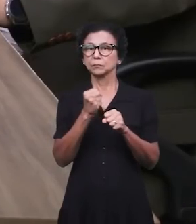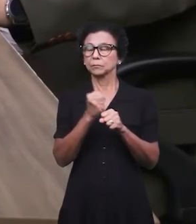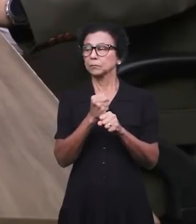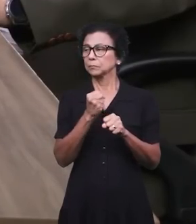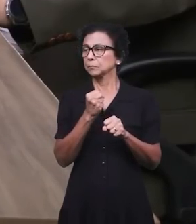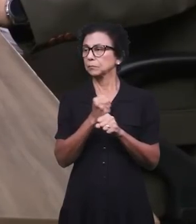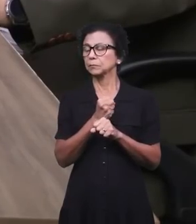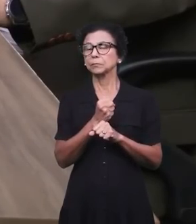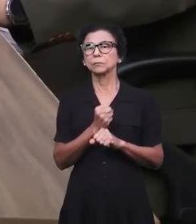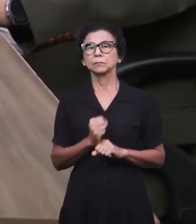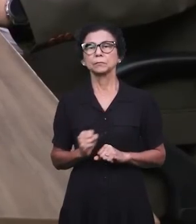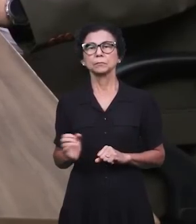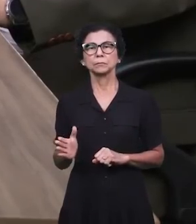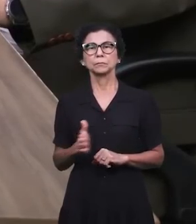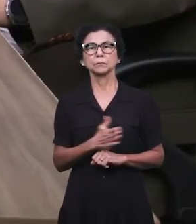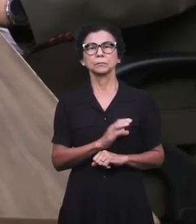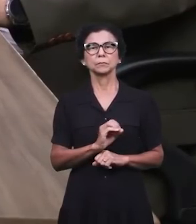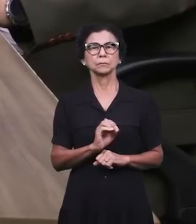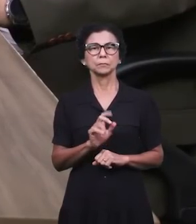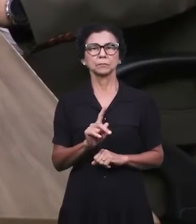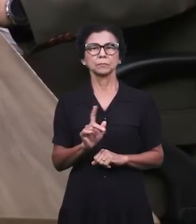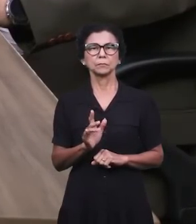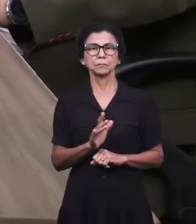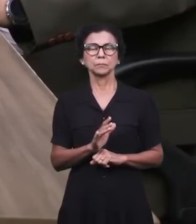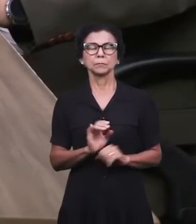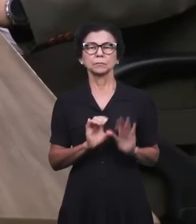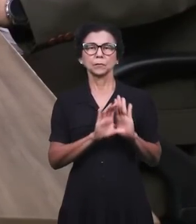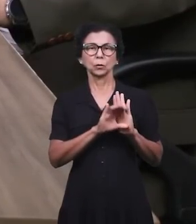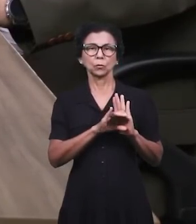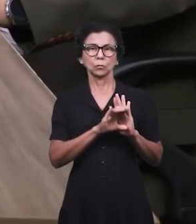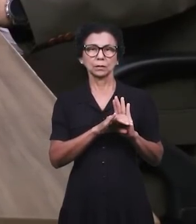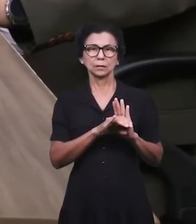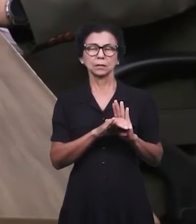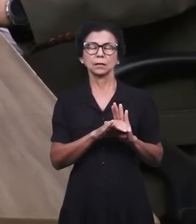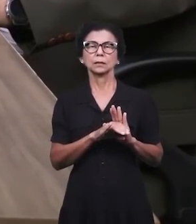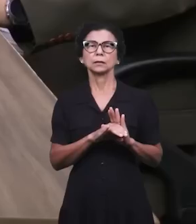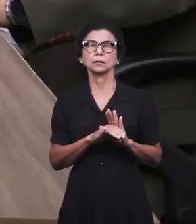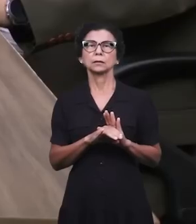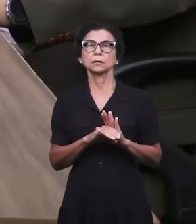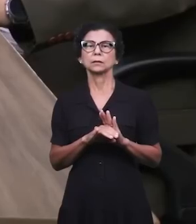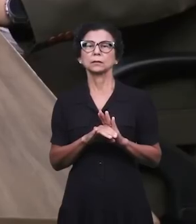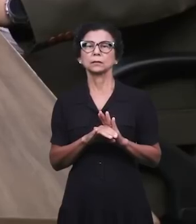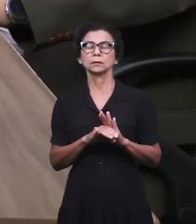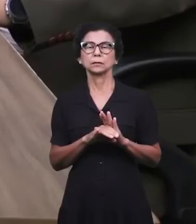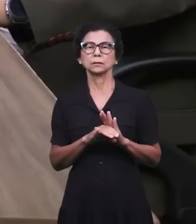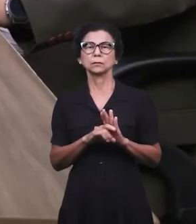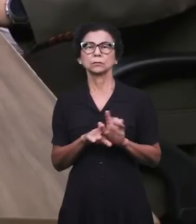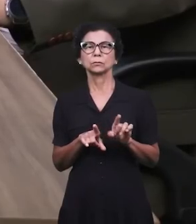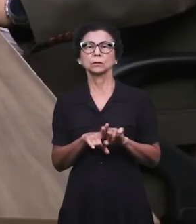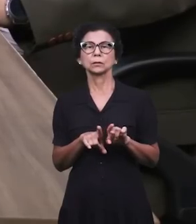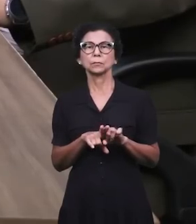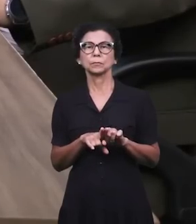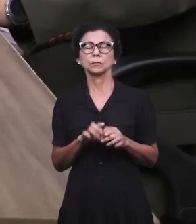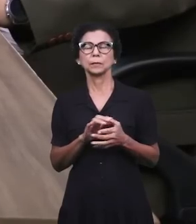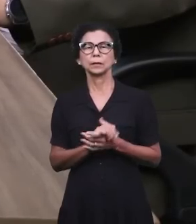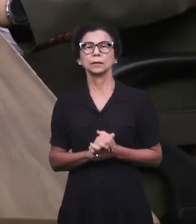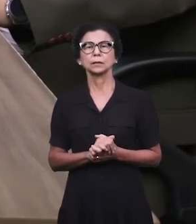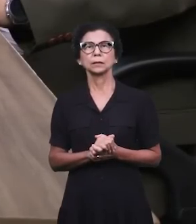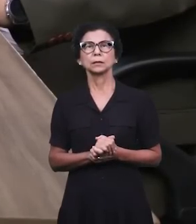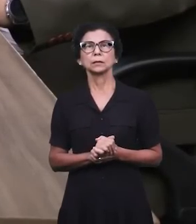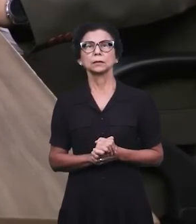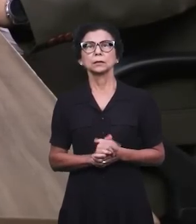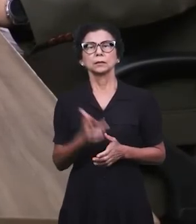Amém. Muito bem. Há um outro conceito também, o Dr. Felipe, que é a restauração,